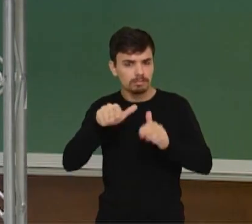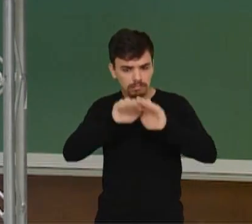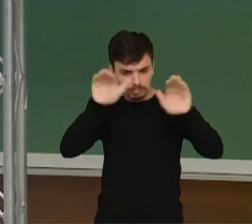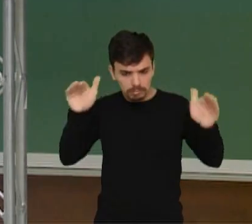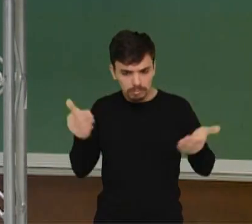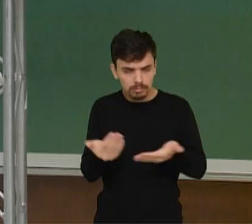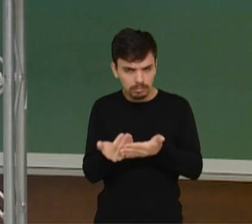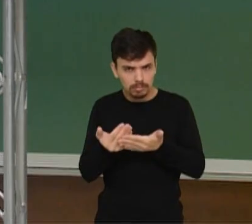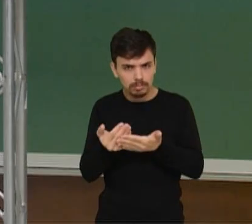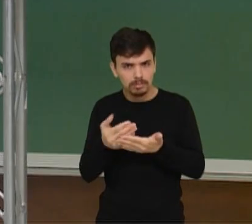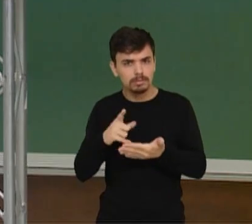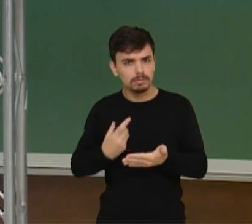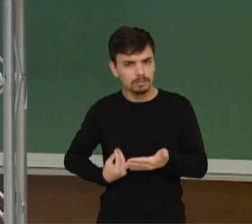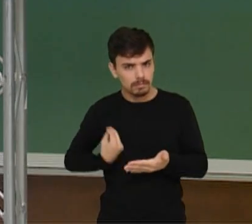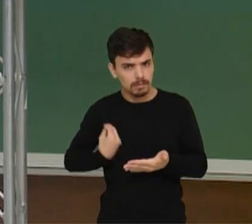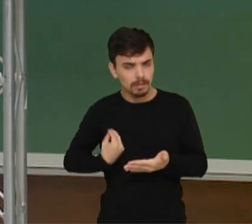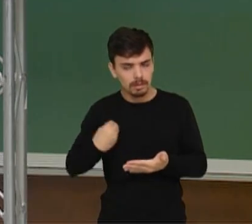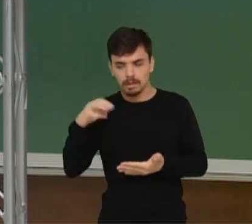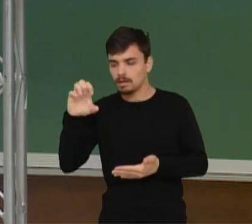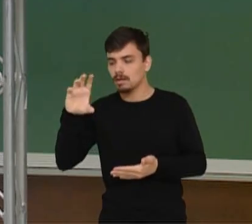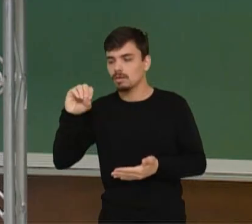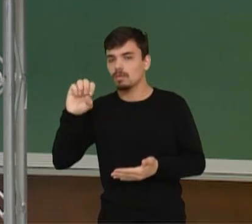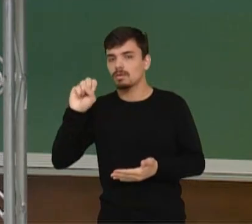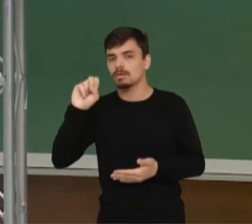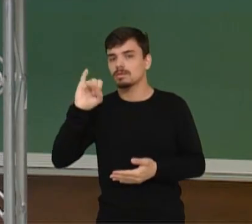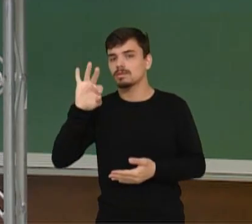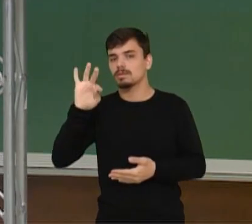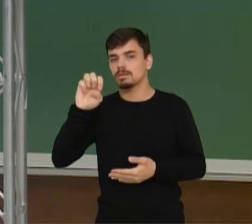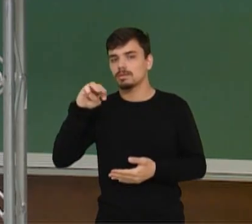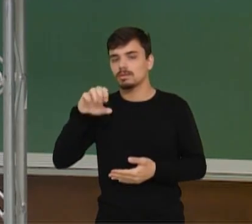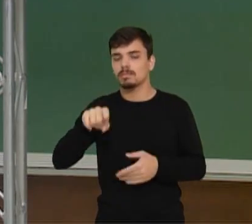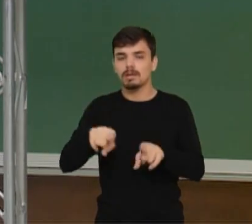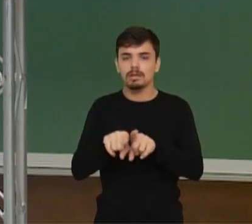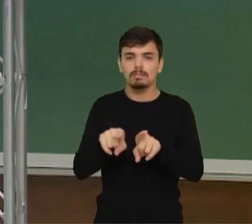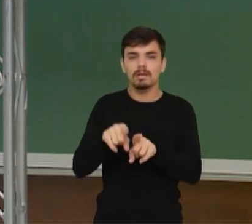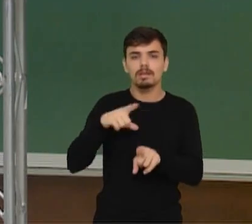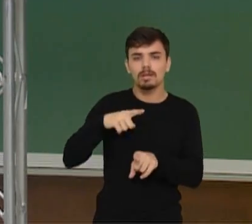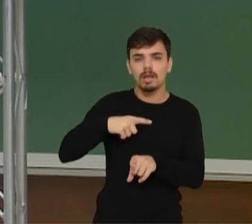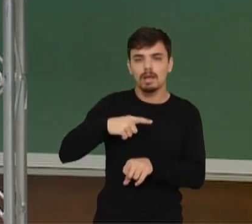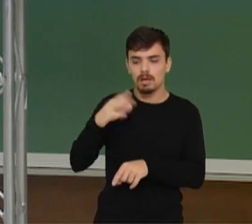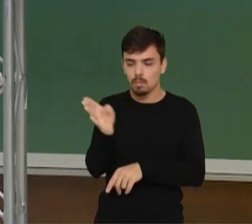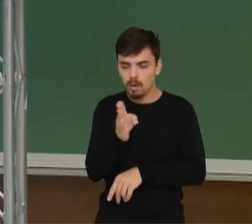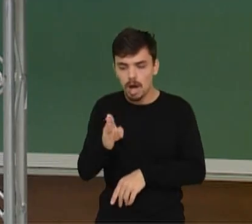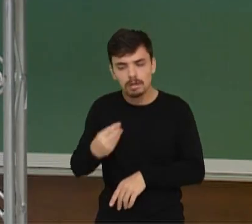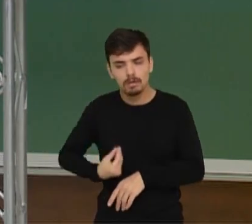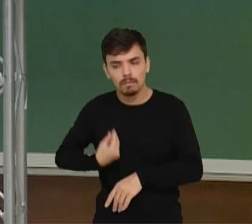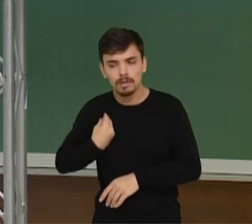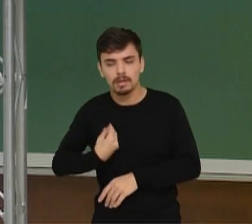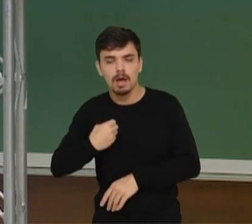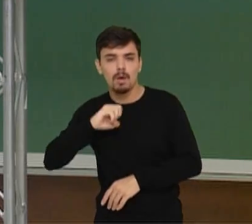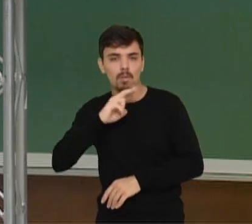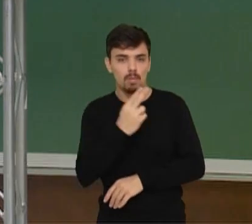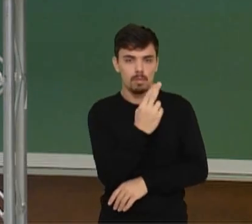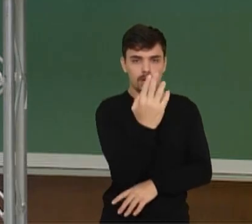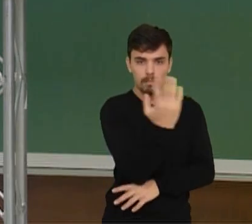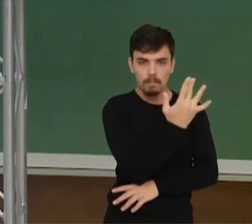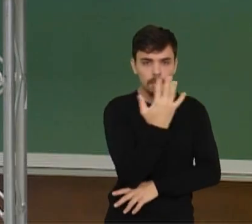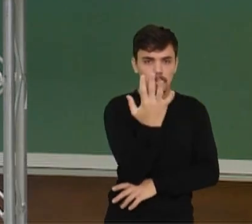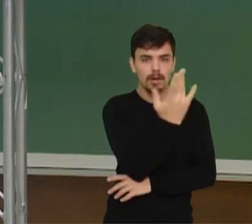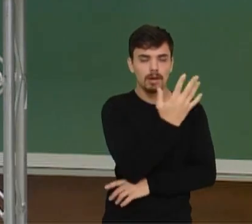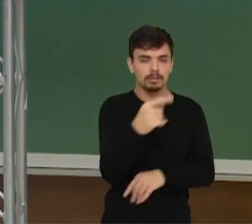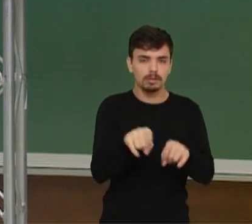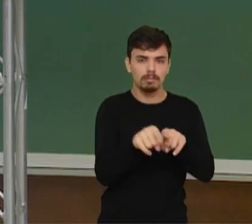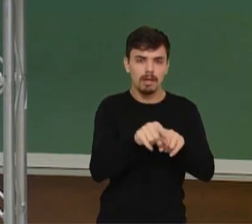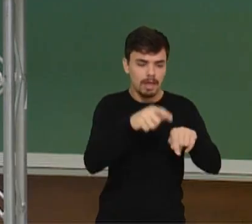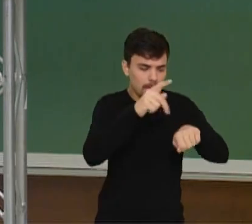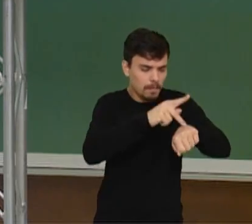os peixinhos bonitinhos que estão lá, por exemplo, e fatores abióticos, por exemplo, algas, né, plantas aquáticas, as pedrinhas de